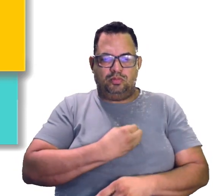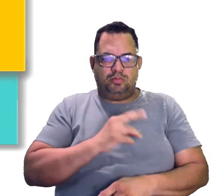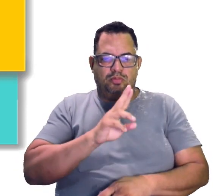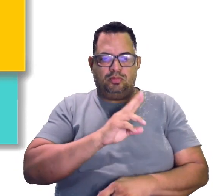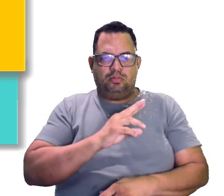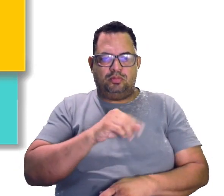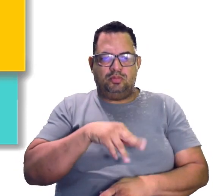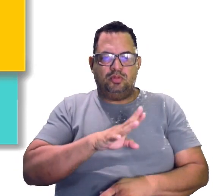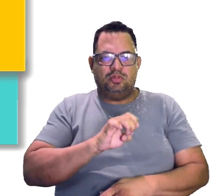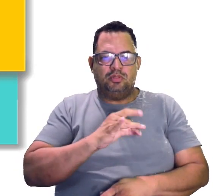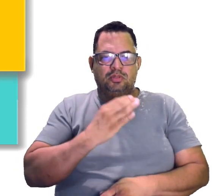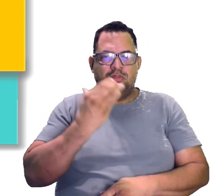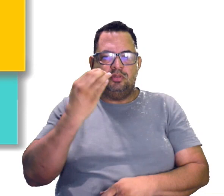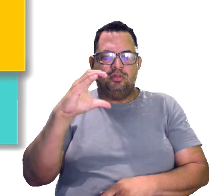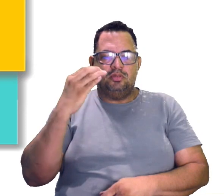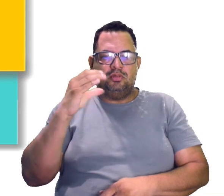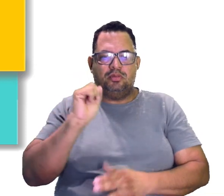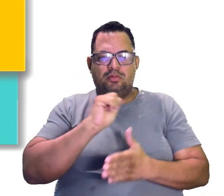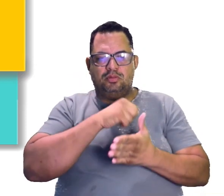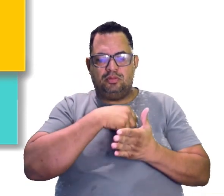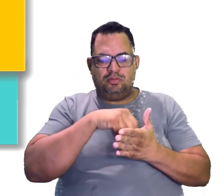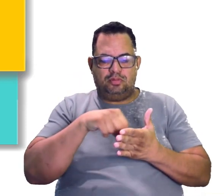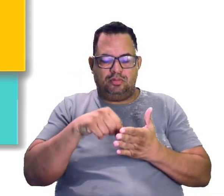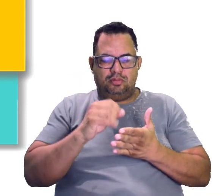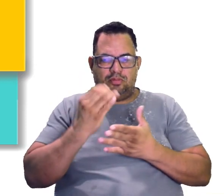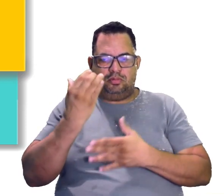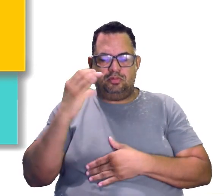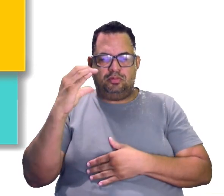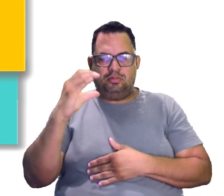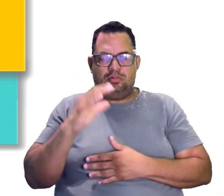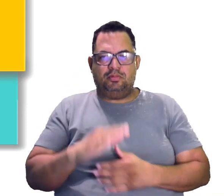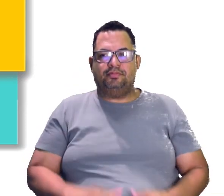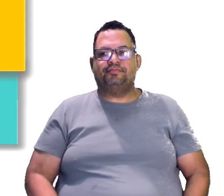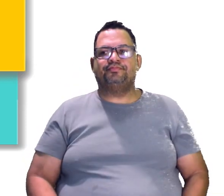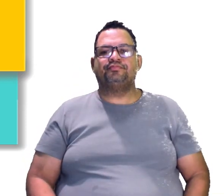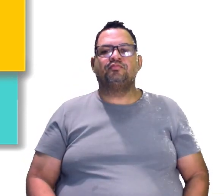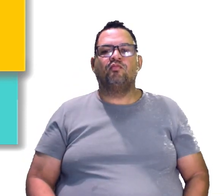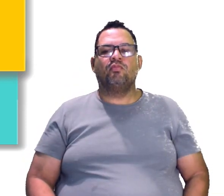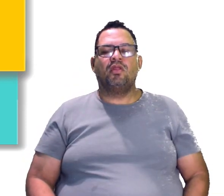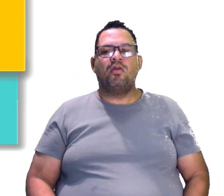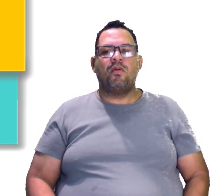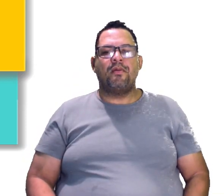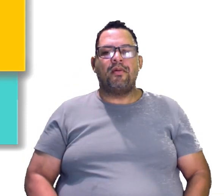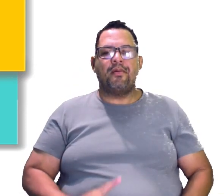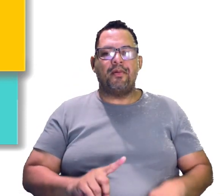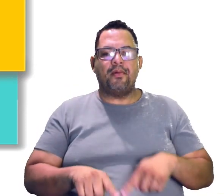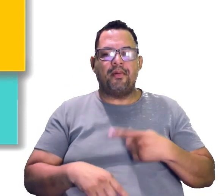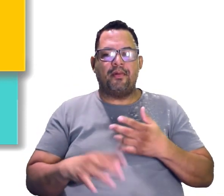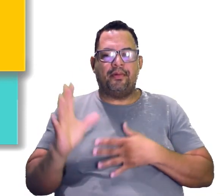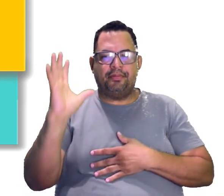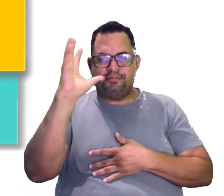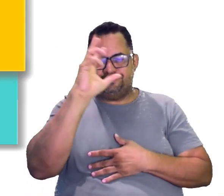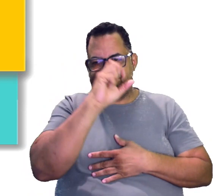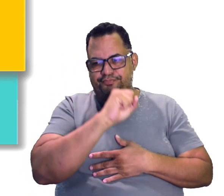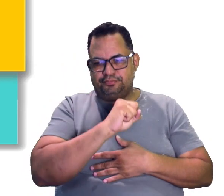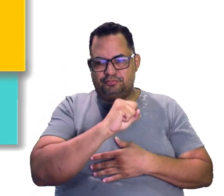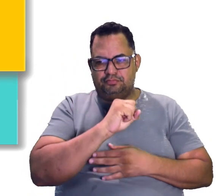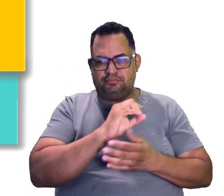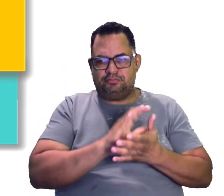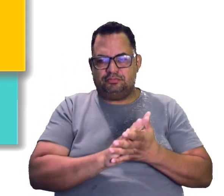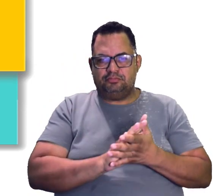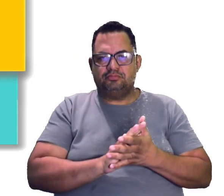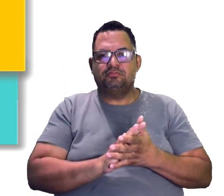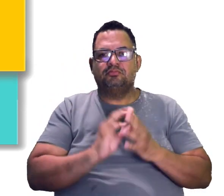da notação científica. Então, muito importante sobre notação científica, depois que aprendemos sobre unidades